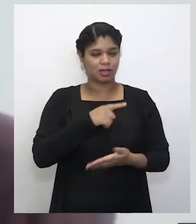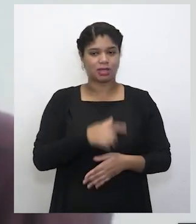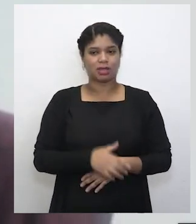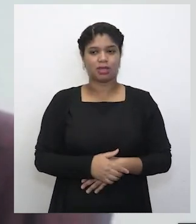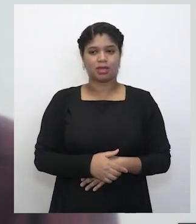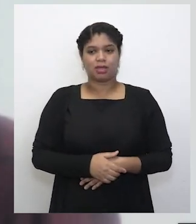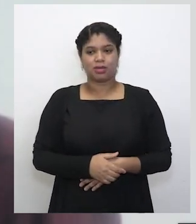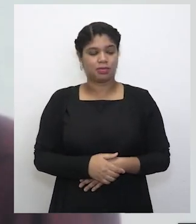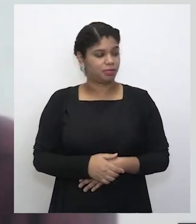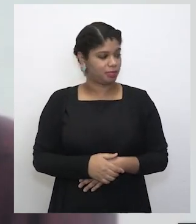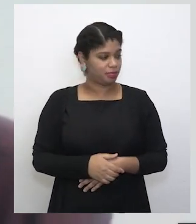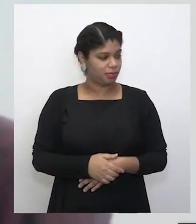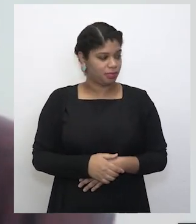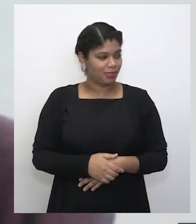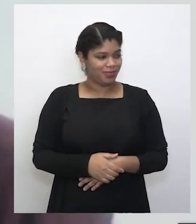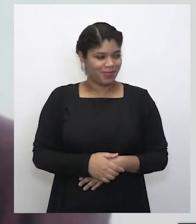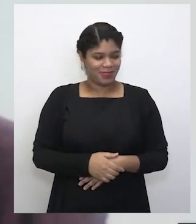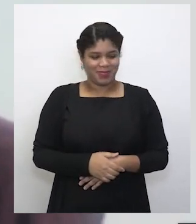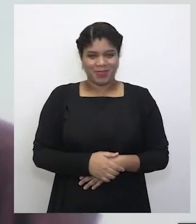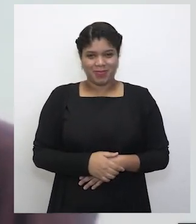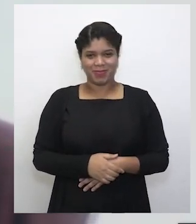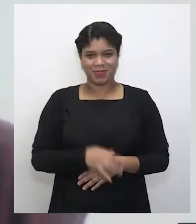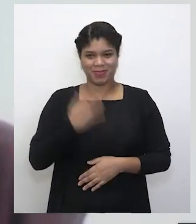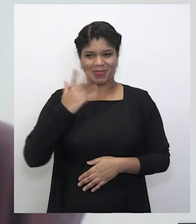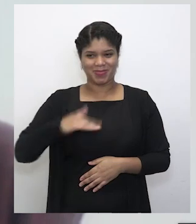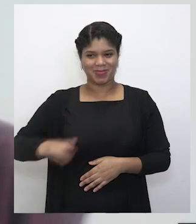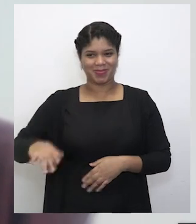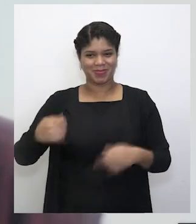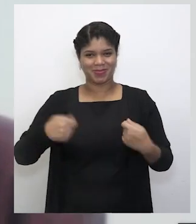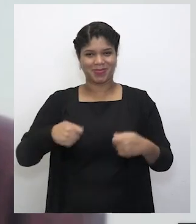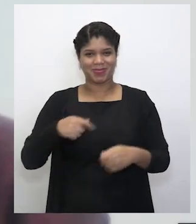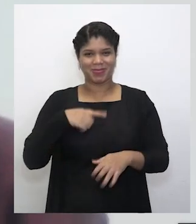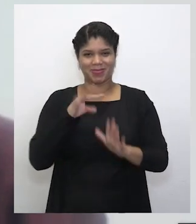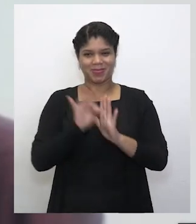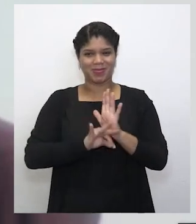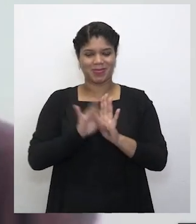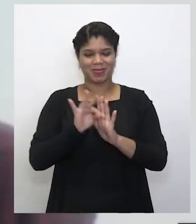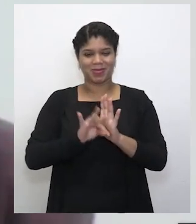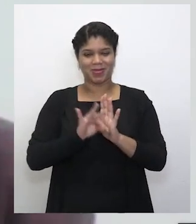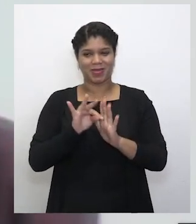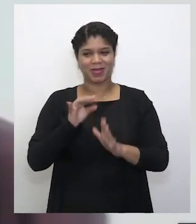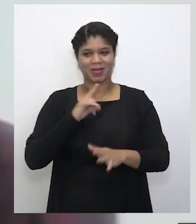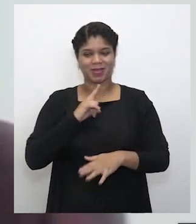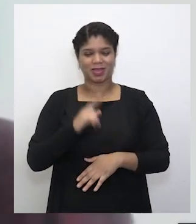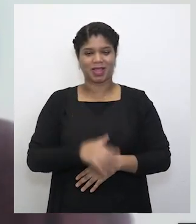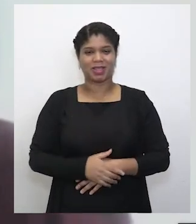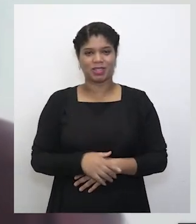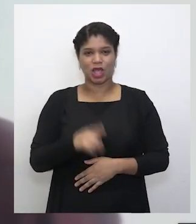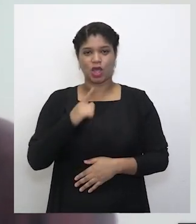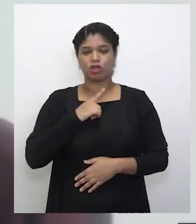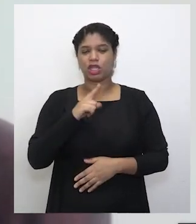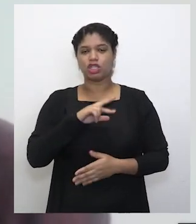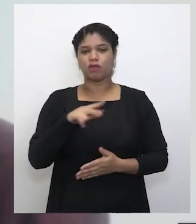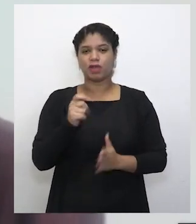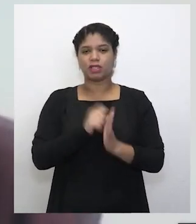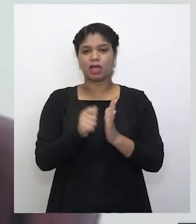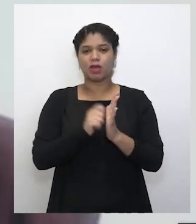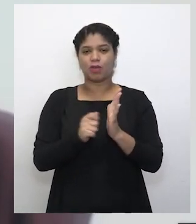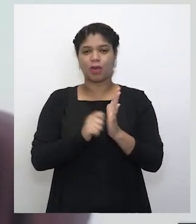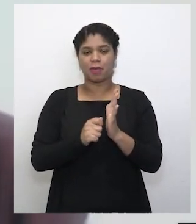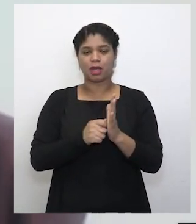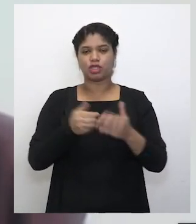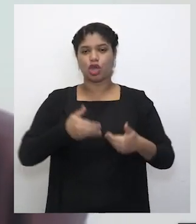A princípio, as crianças devem produzir os textos como listas diversas, parlendas, bilhetes,